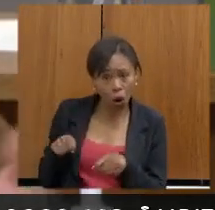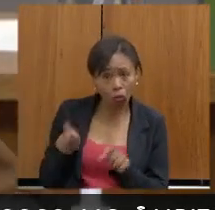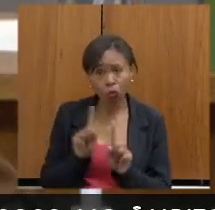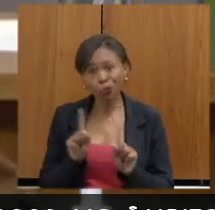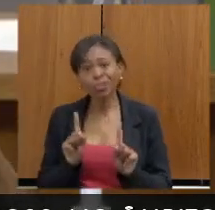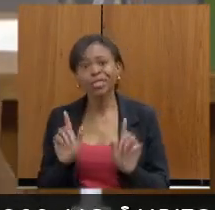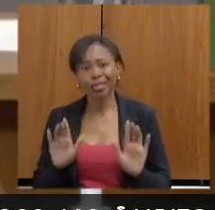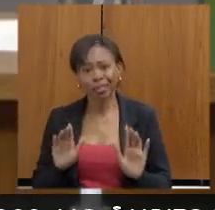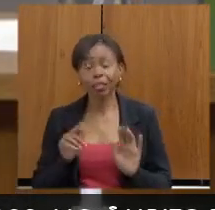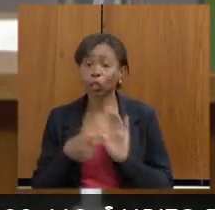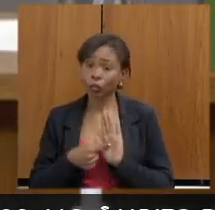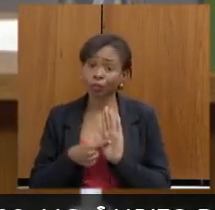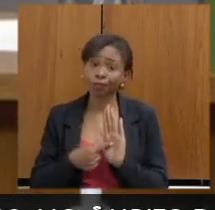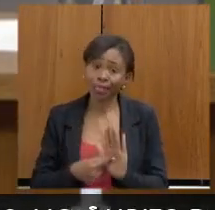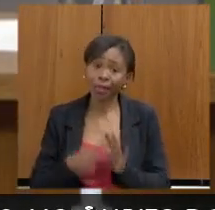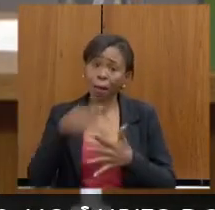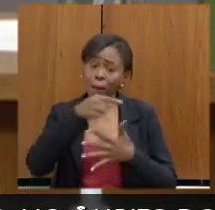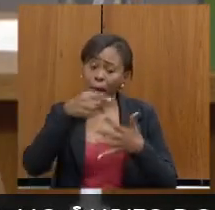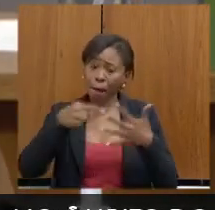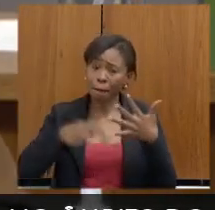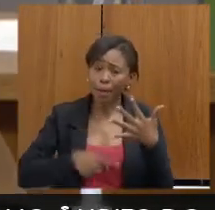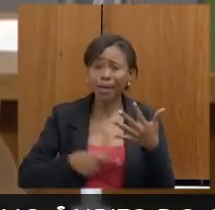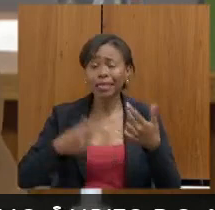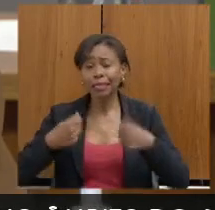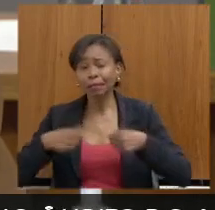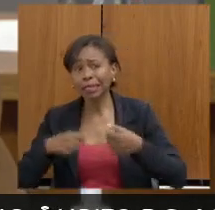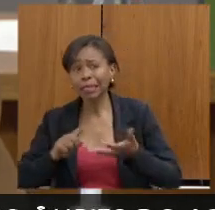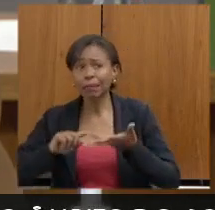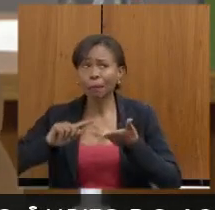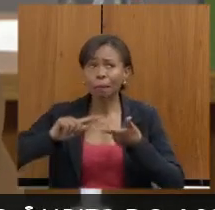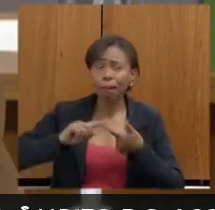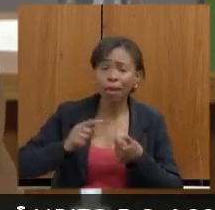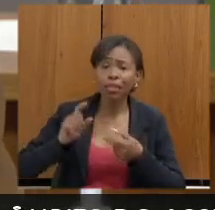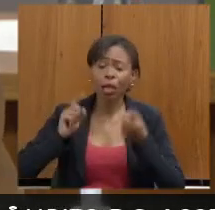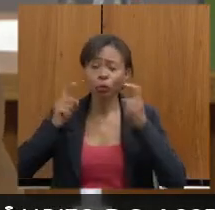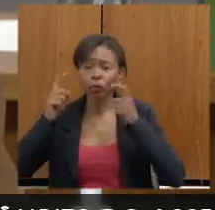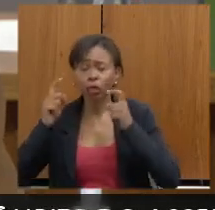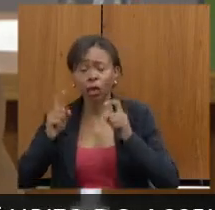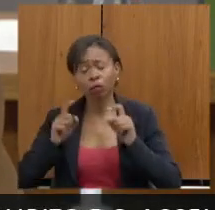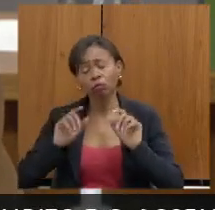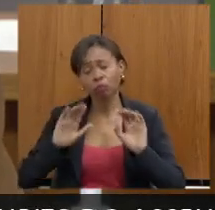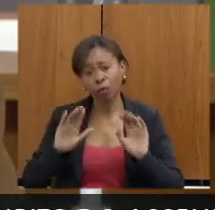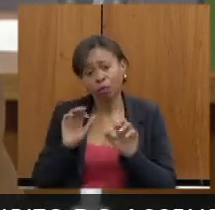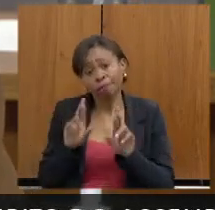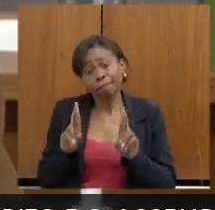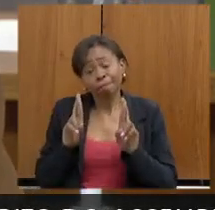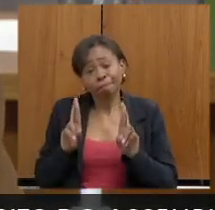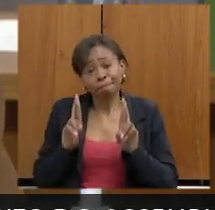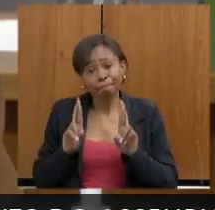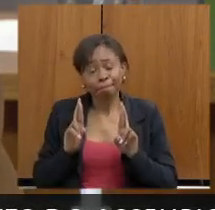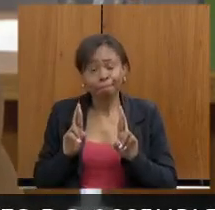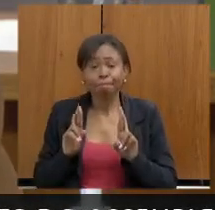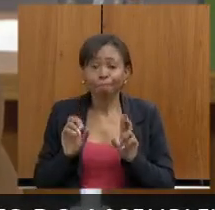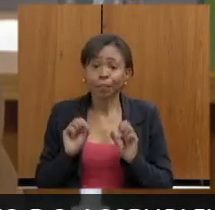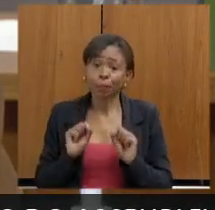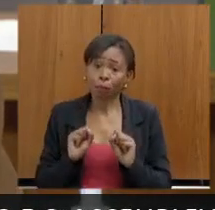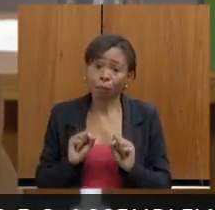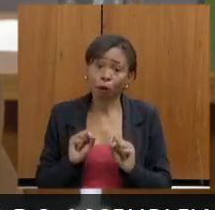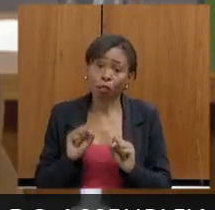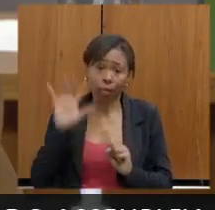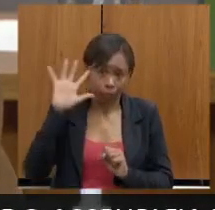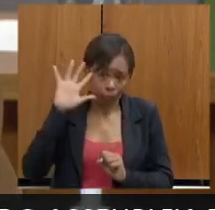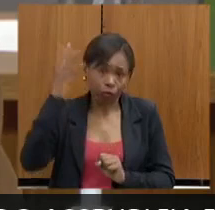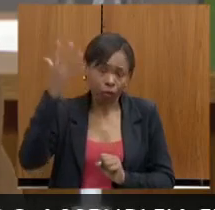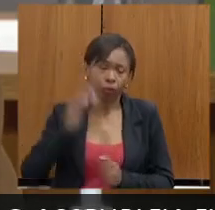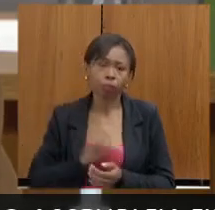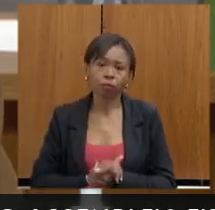nós vamos mostrando para eles as necessidades em várias reuniões se tratando de vários assuntos e a gente espera assim que possa ser uma